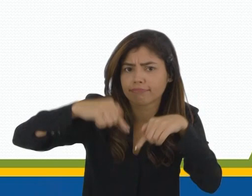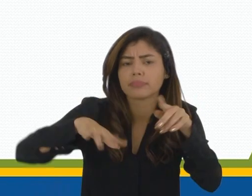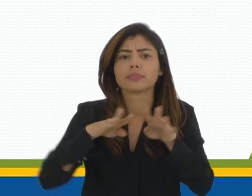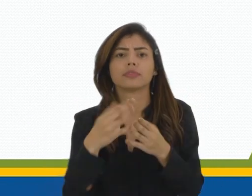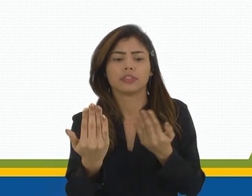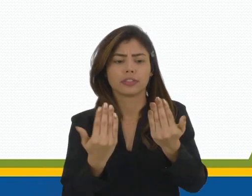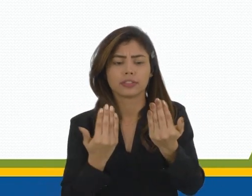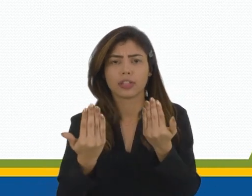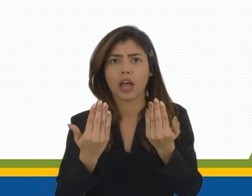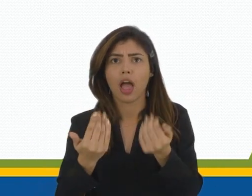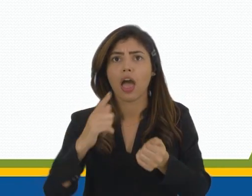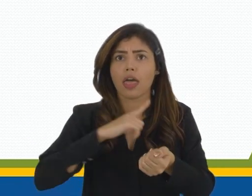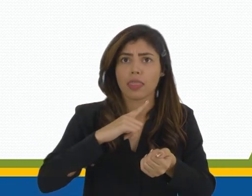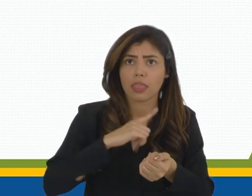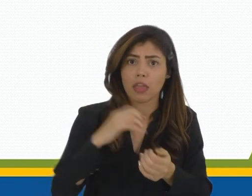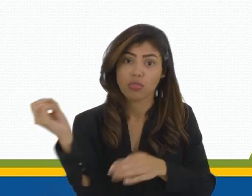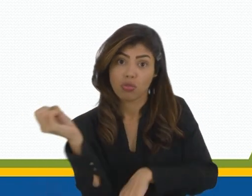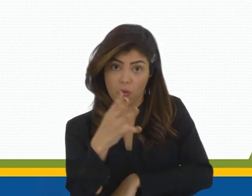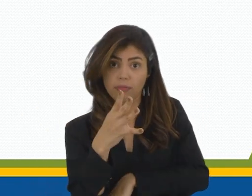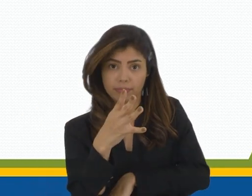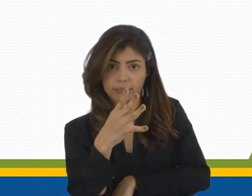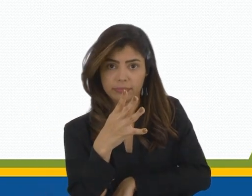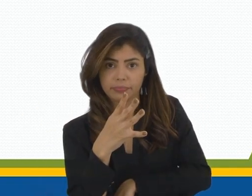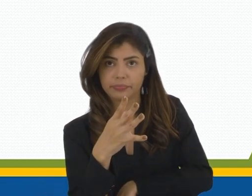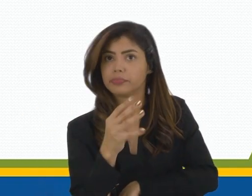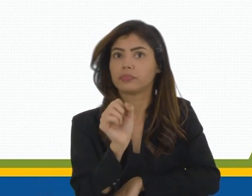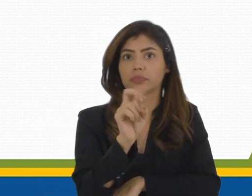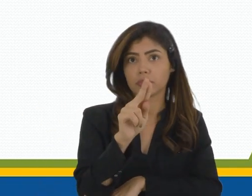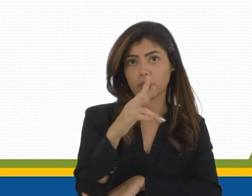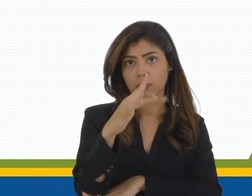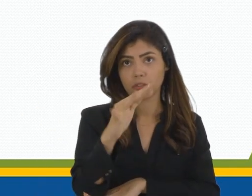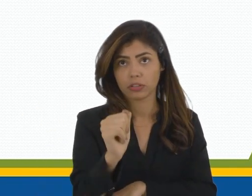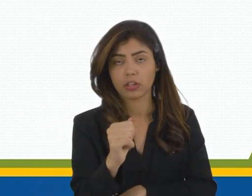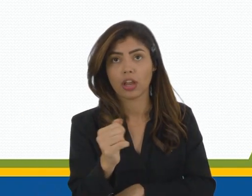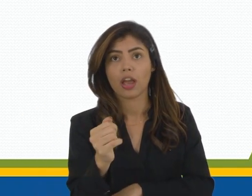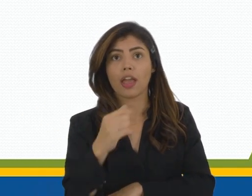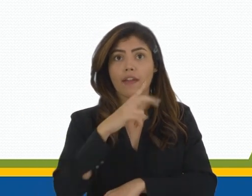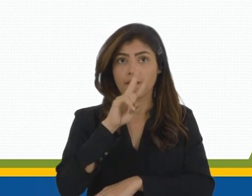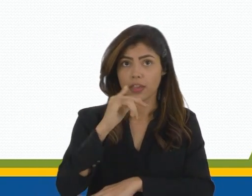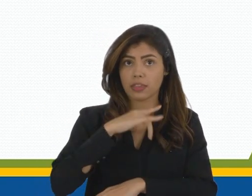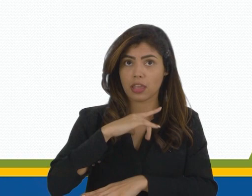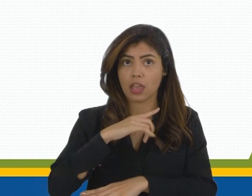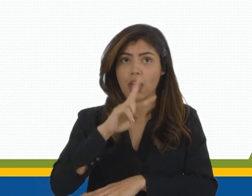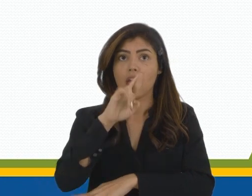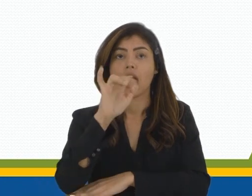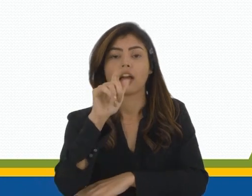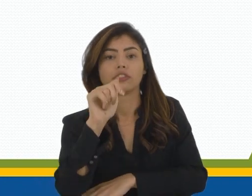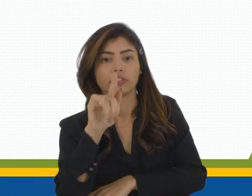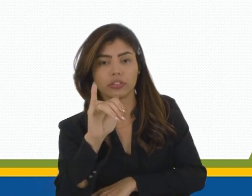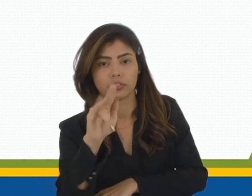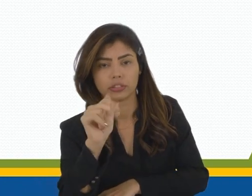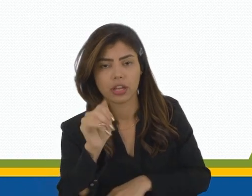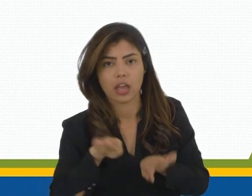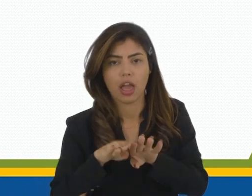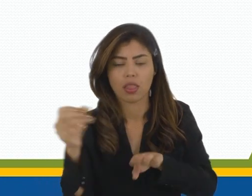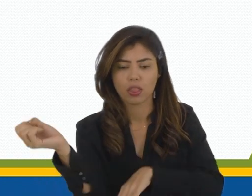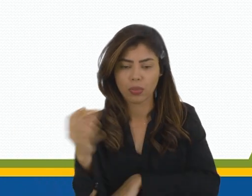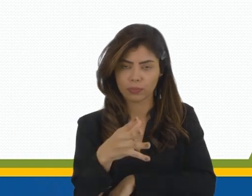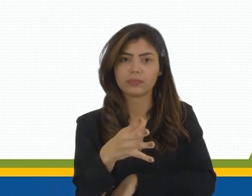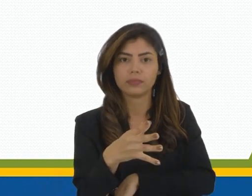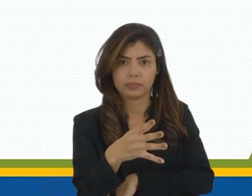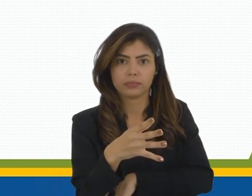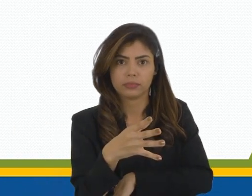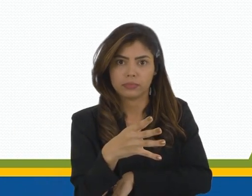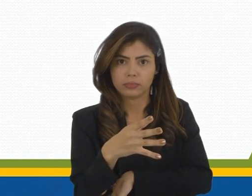novas substâncias. Então, as substâncias, elas reagem entre si e a gente vai ter como produto a formação de novas substâncias com